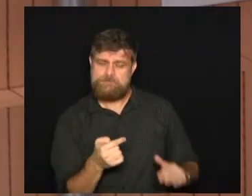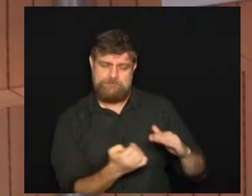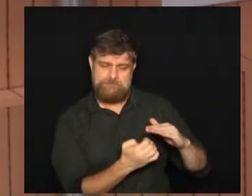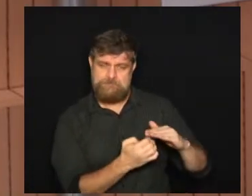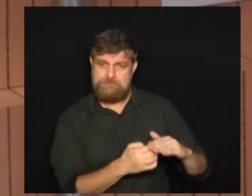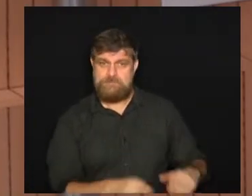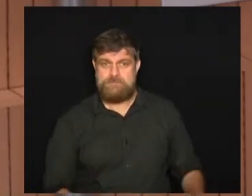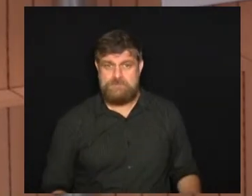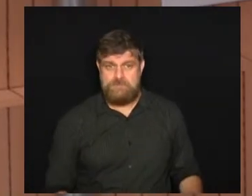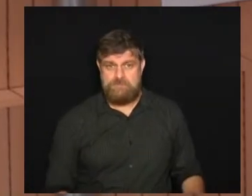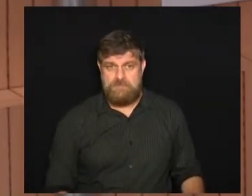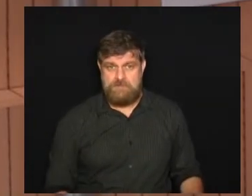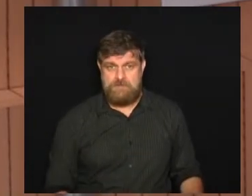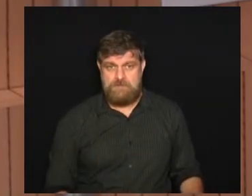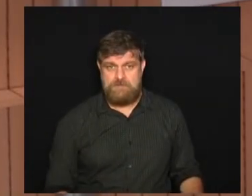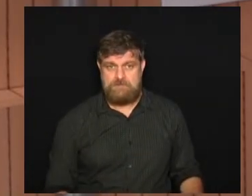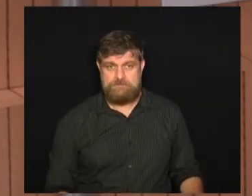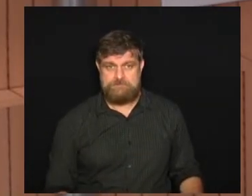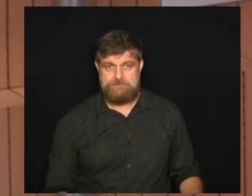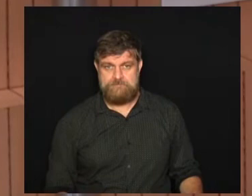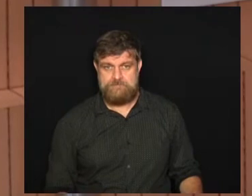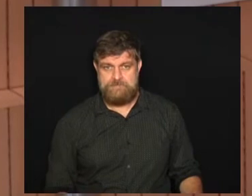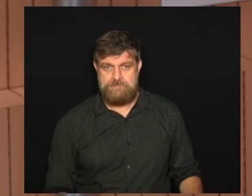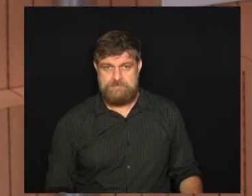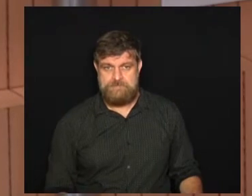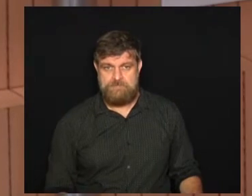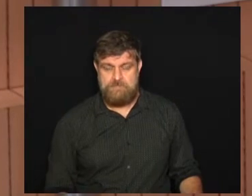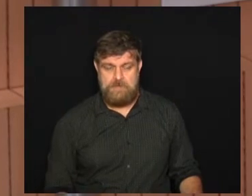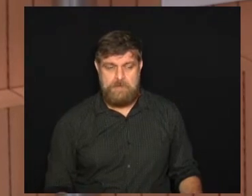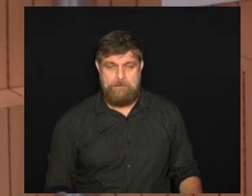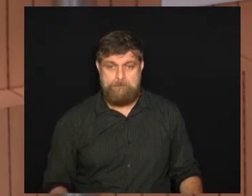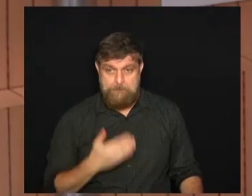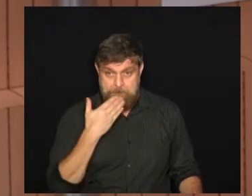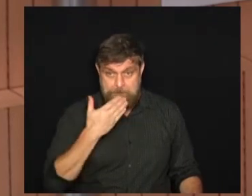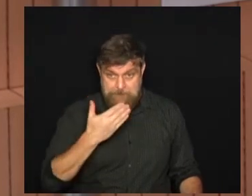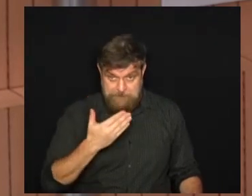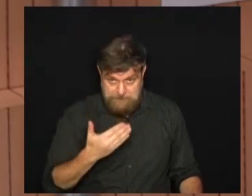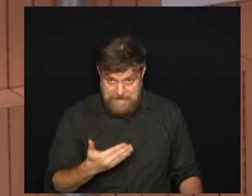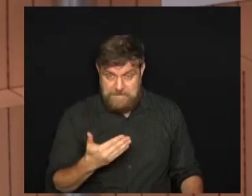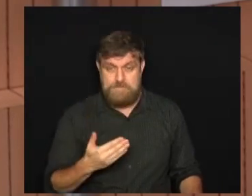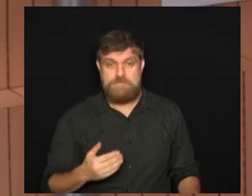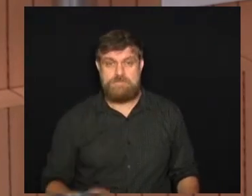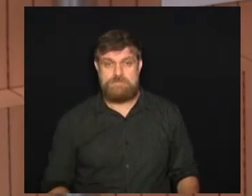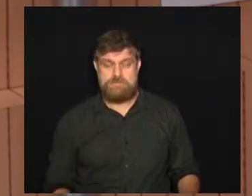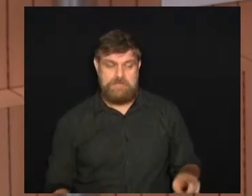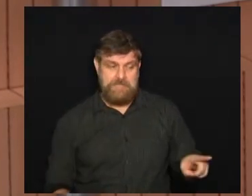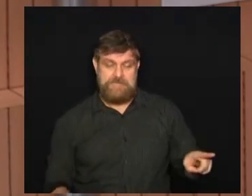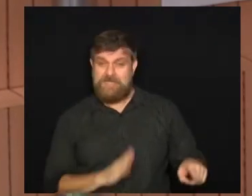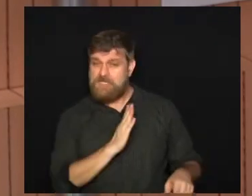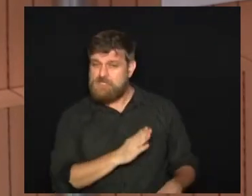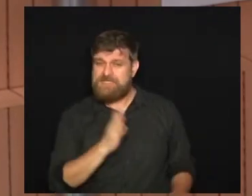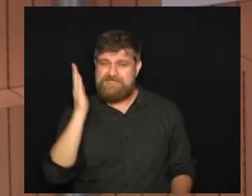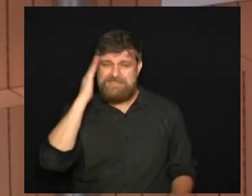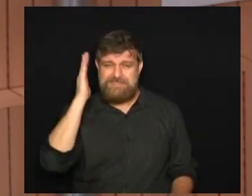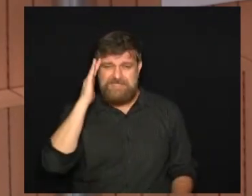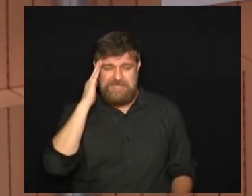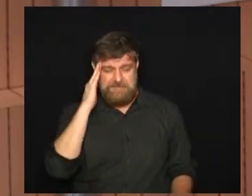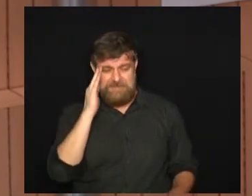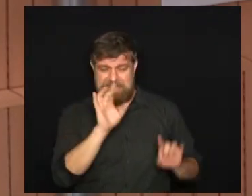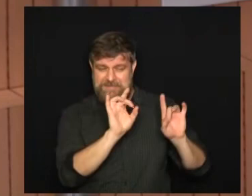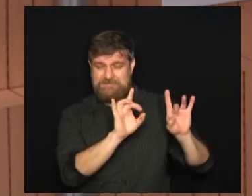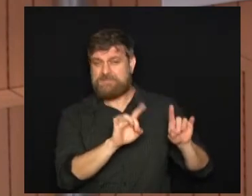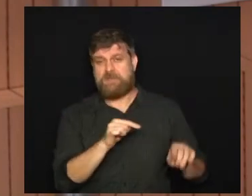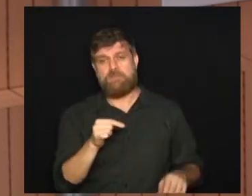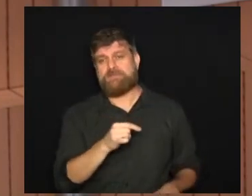manda, né, para você essa solicitação, ele já tem especificado, por exemplo, assim, eu